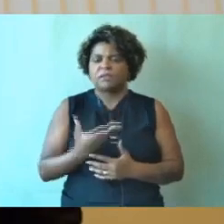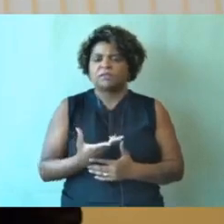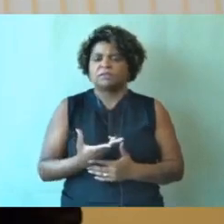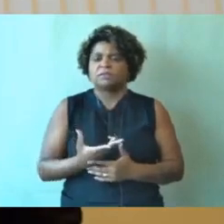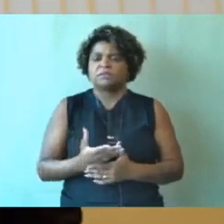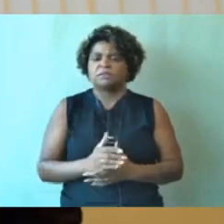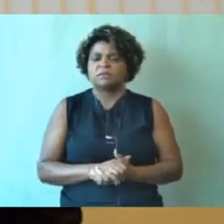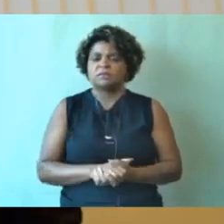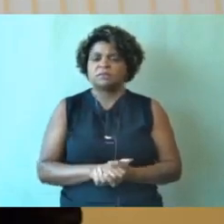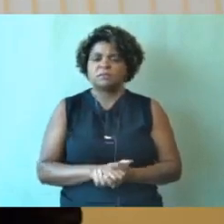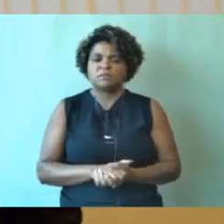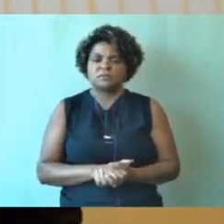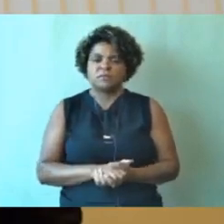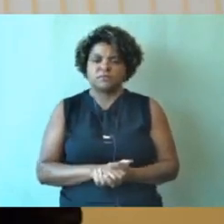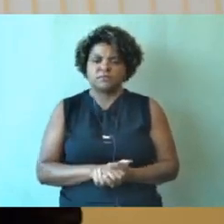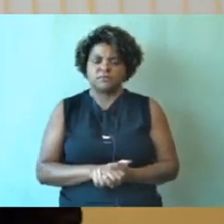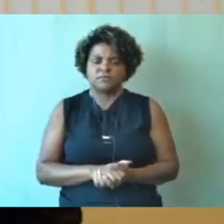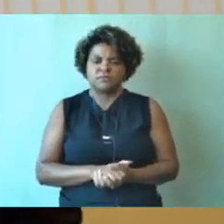Opa, parece que travou.